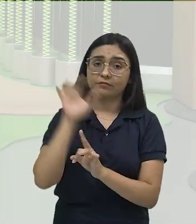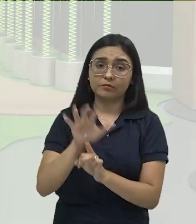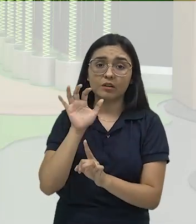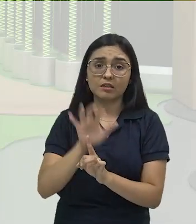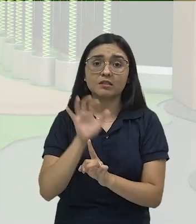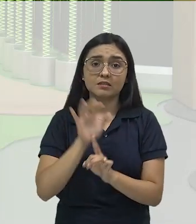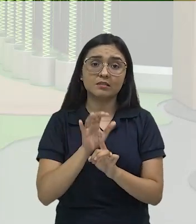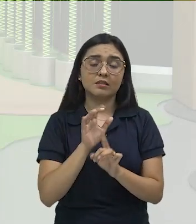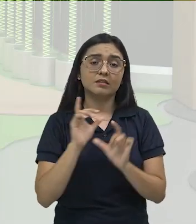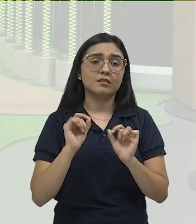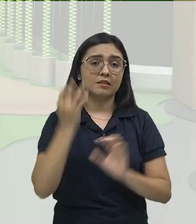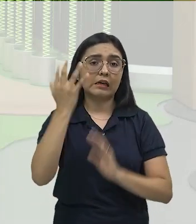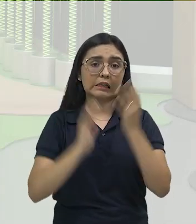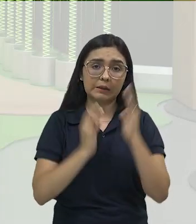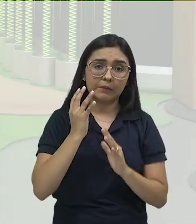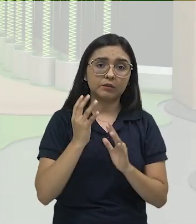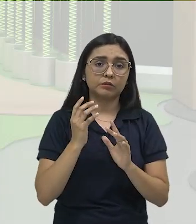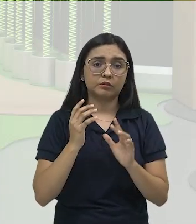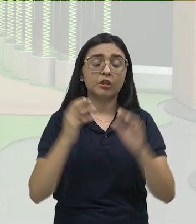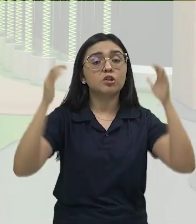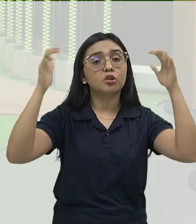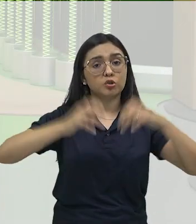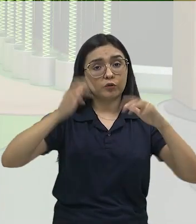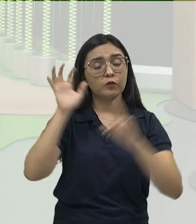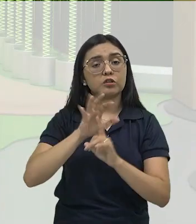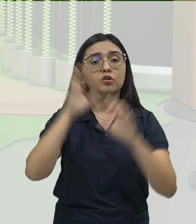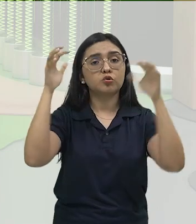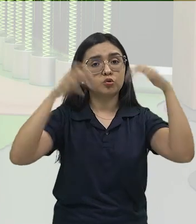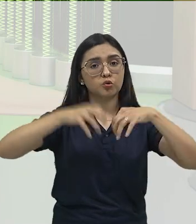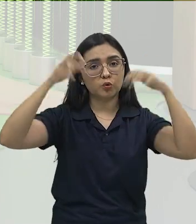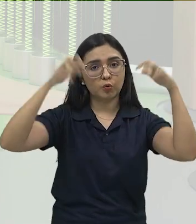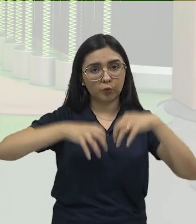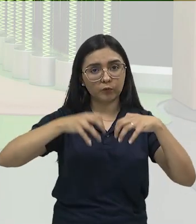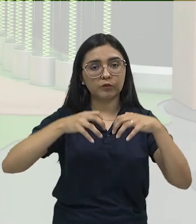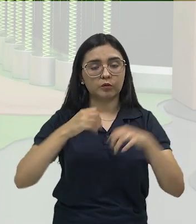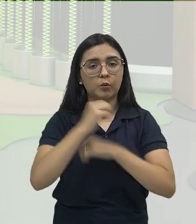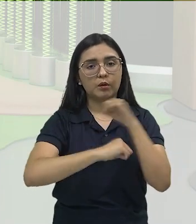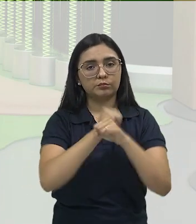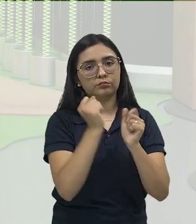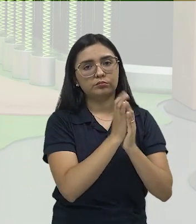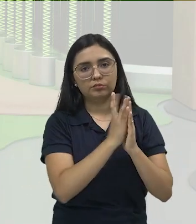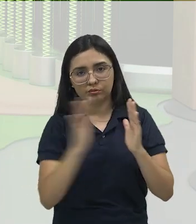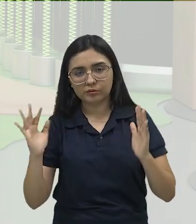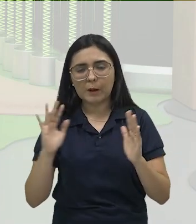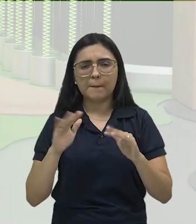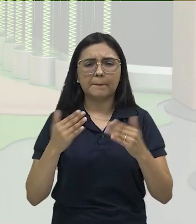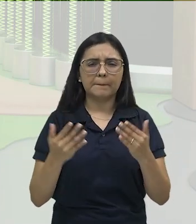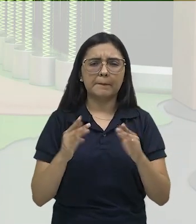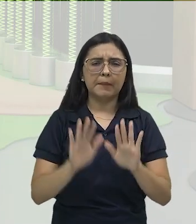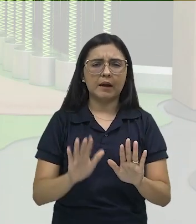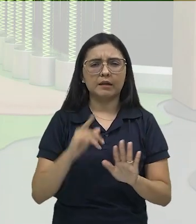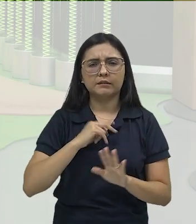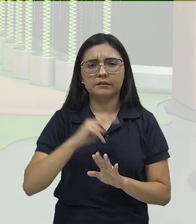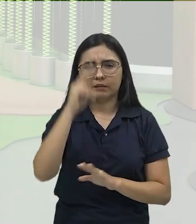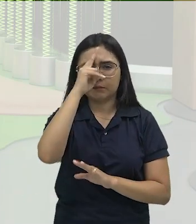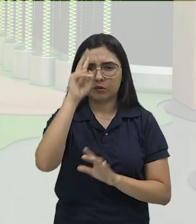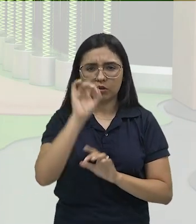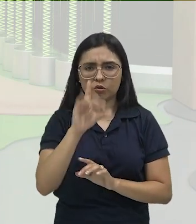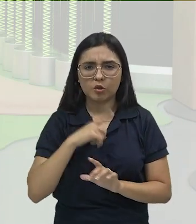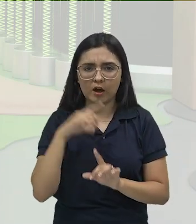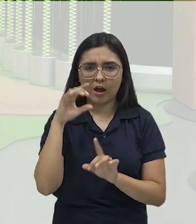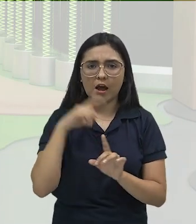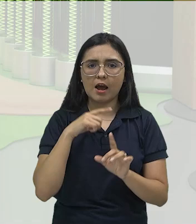influência principalmente nessas quantidades de chuvas que nós temos ao longo do ano. Mas lembrando, não é só a nossa floresta